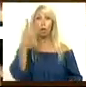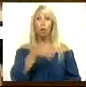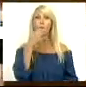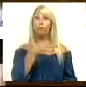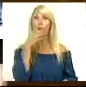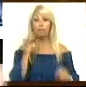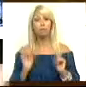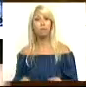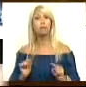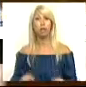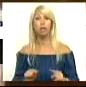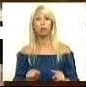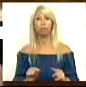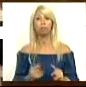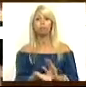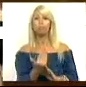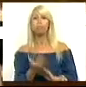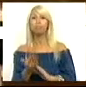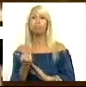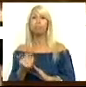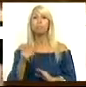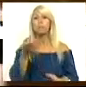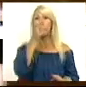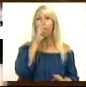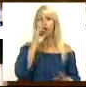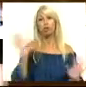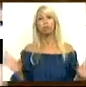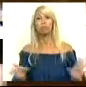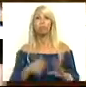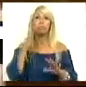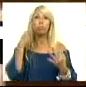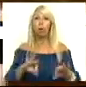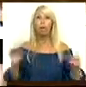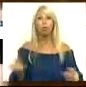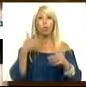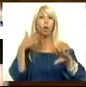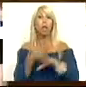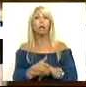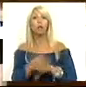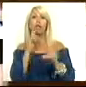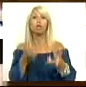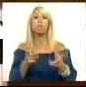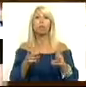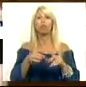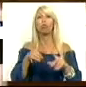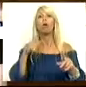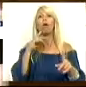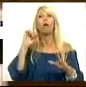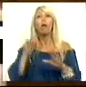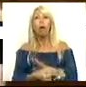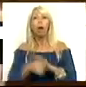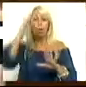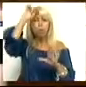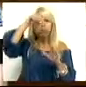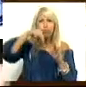falamos nesta extração de gás não convencional por via dos métodos não convencionais da perfuração horizontal e da